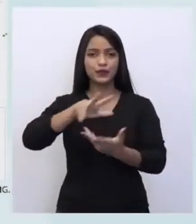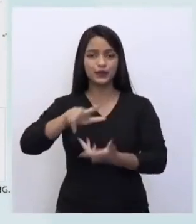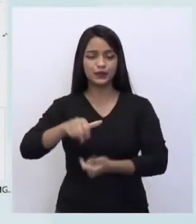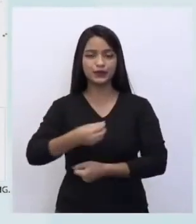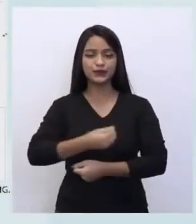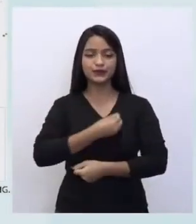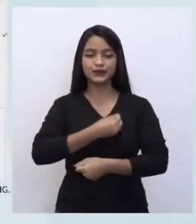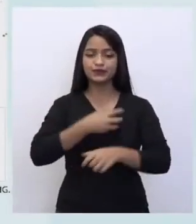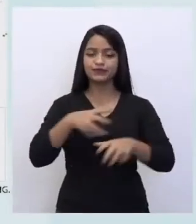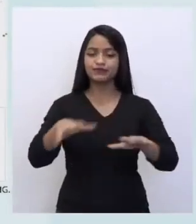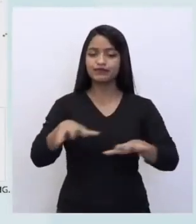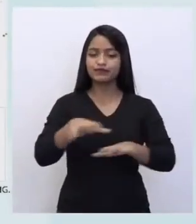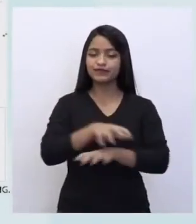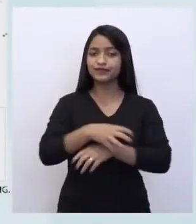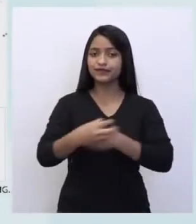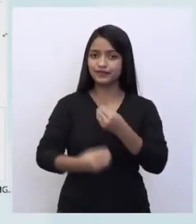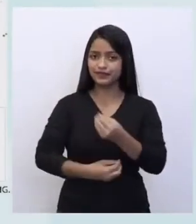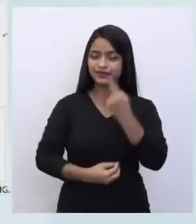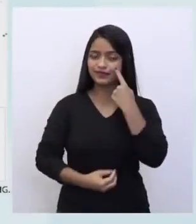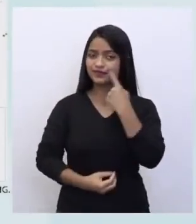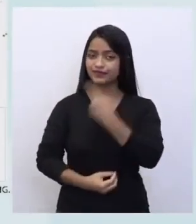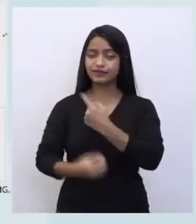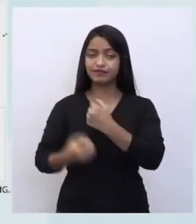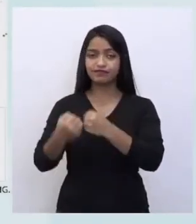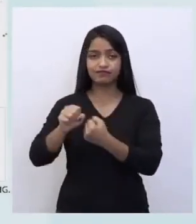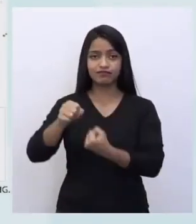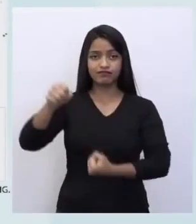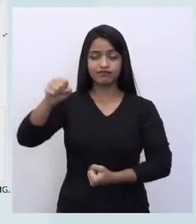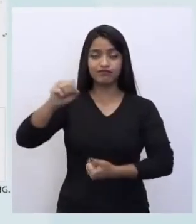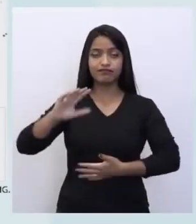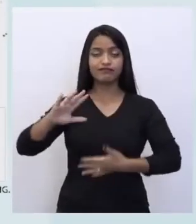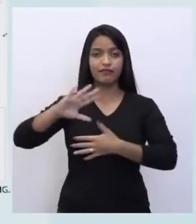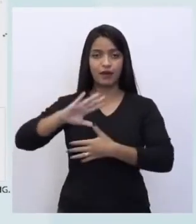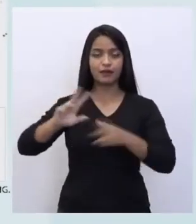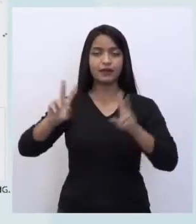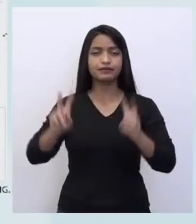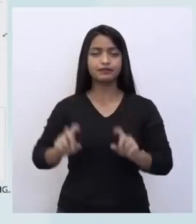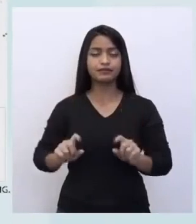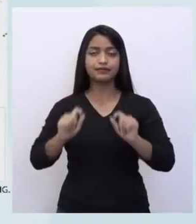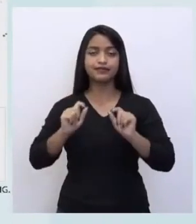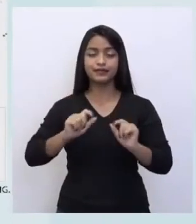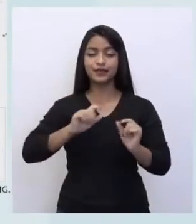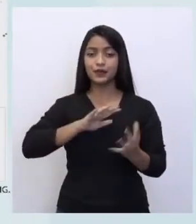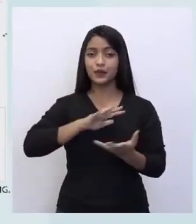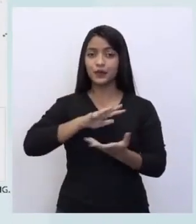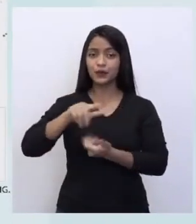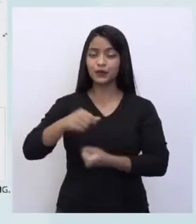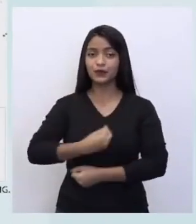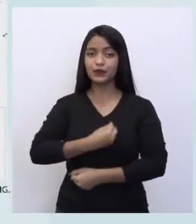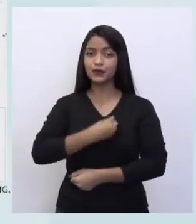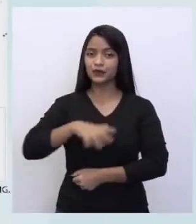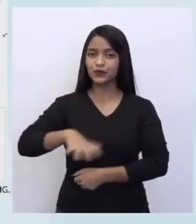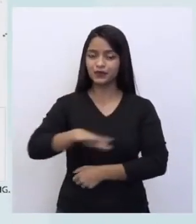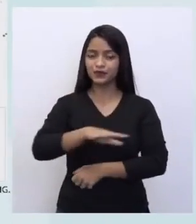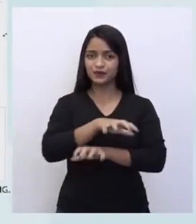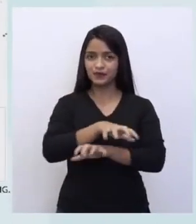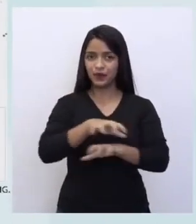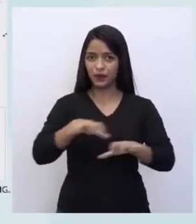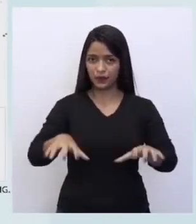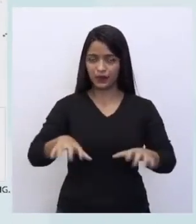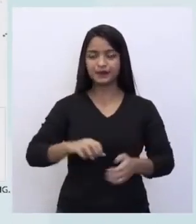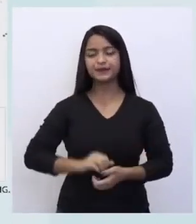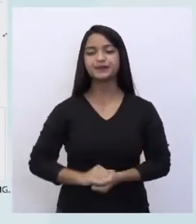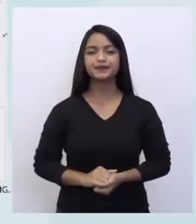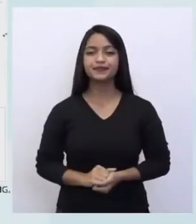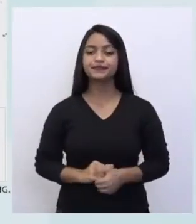esse mapa, né? Ele é um mapa que faz referência aí aos biomas do mundo e vocês vão observar que alguns biomas,